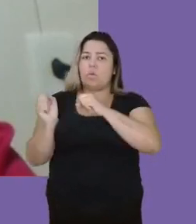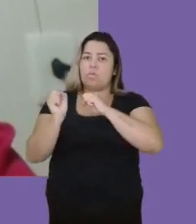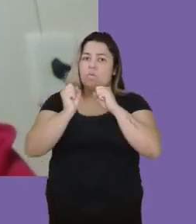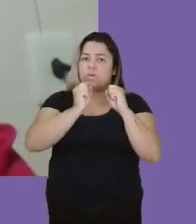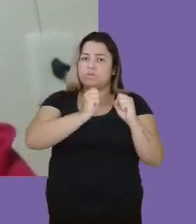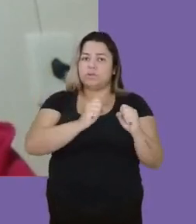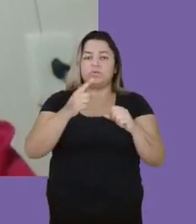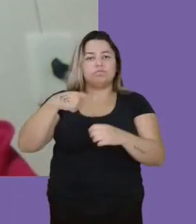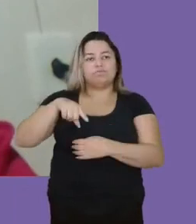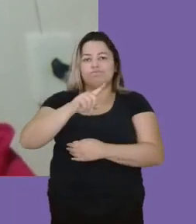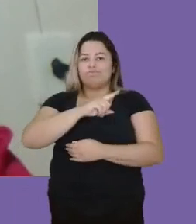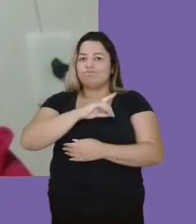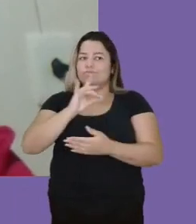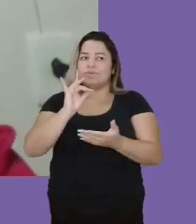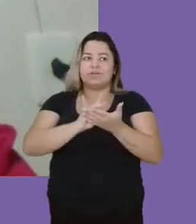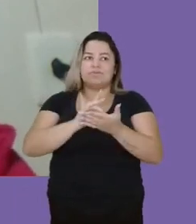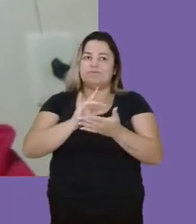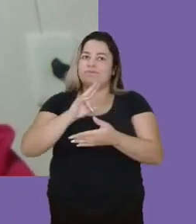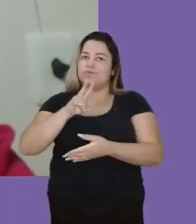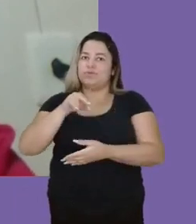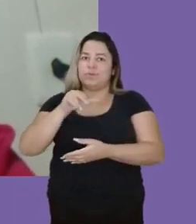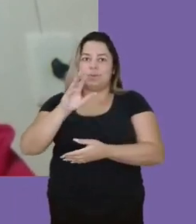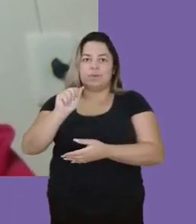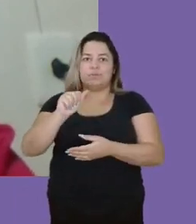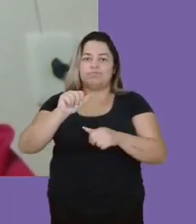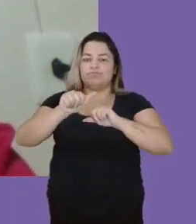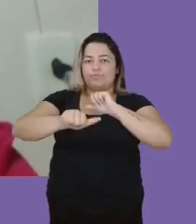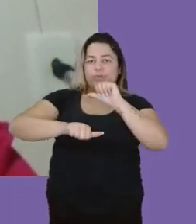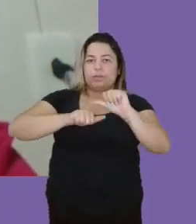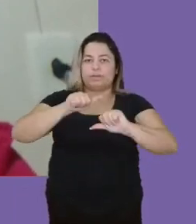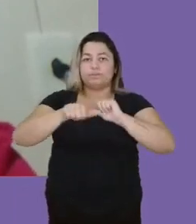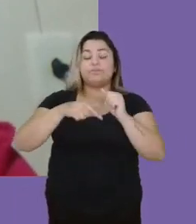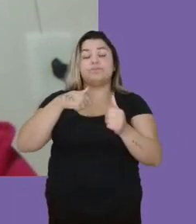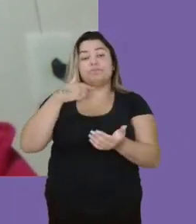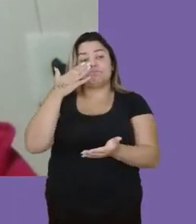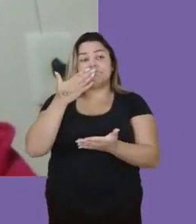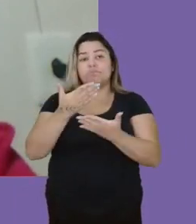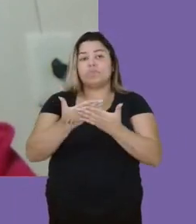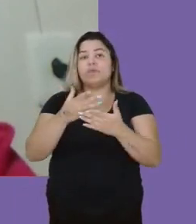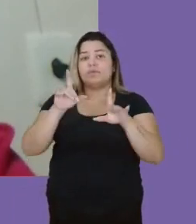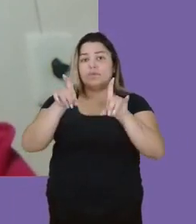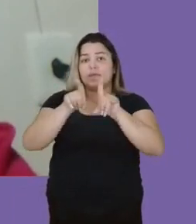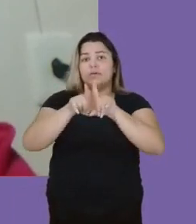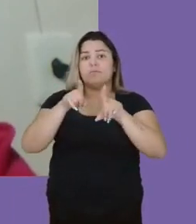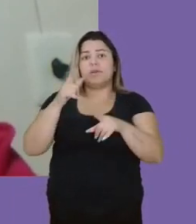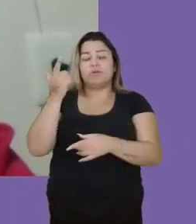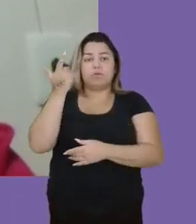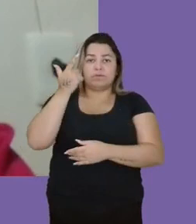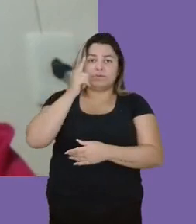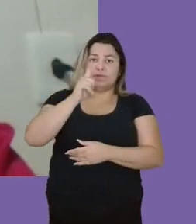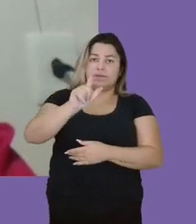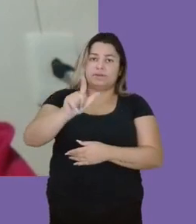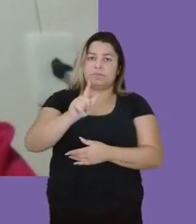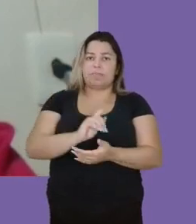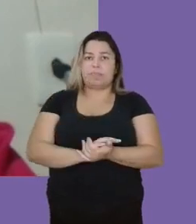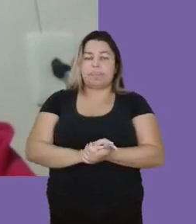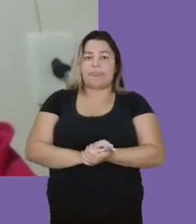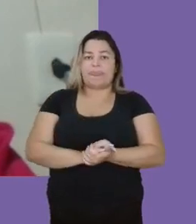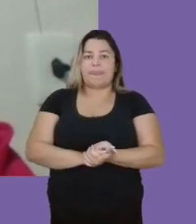a nossa realidade não será mudada. Então eu acredito que a partir daí a gente conseguiu